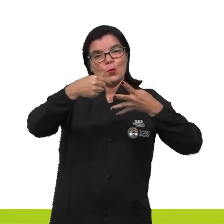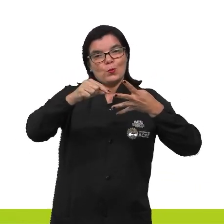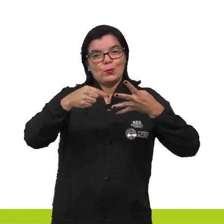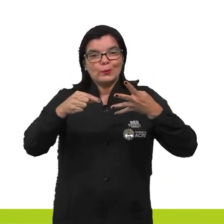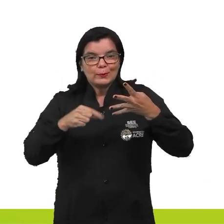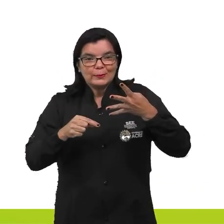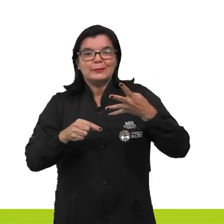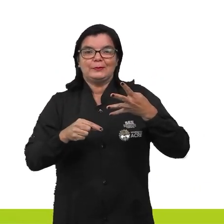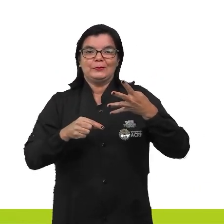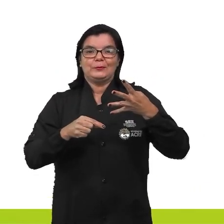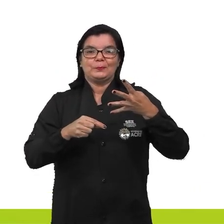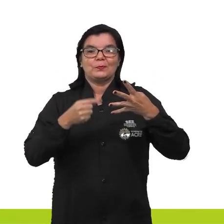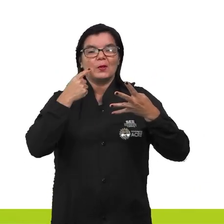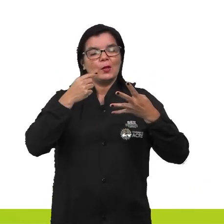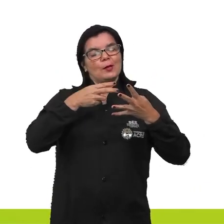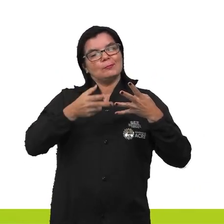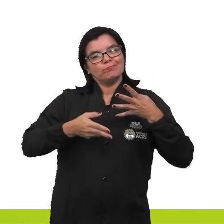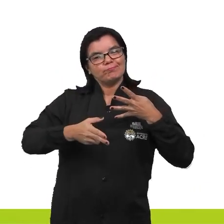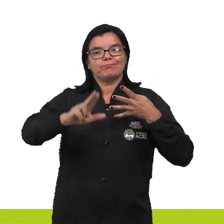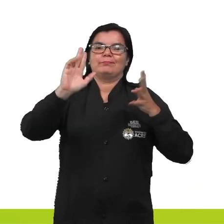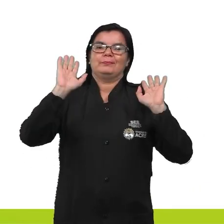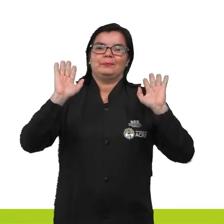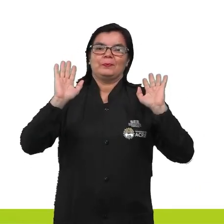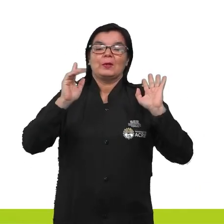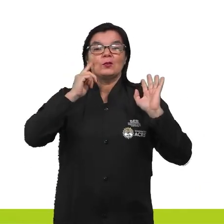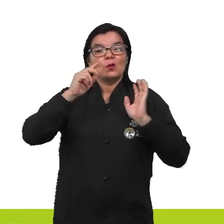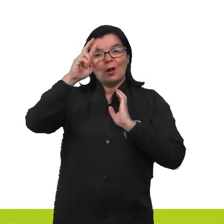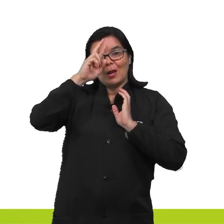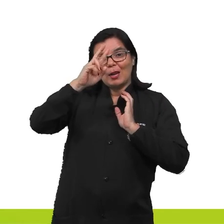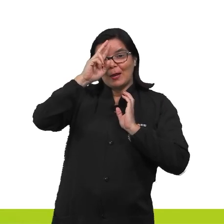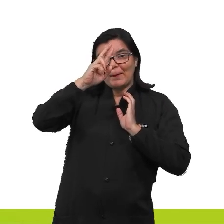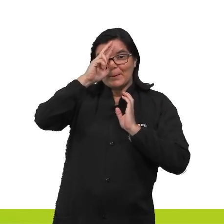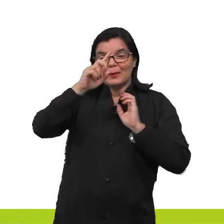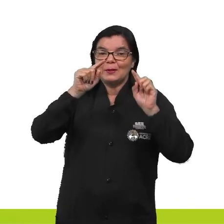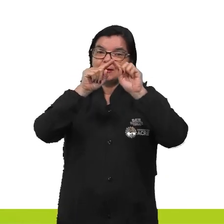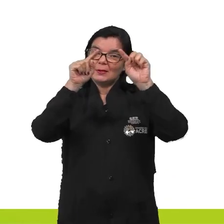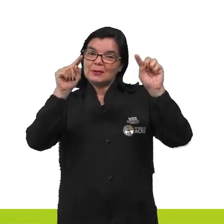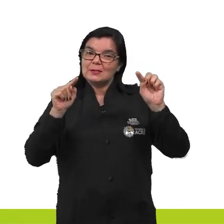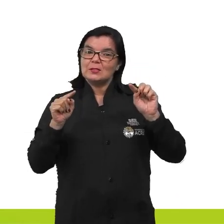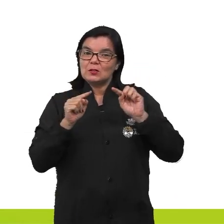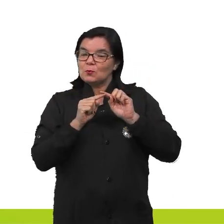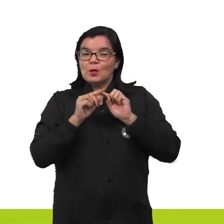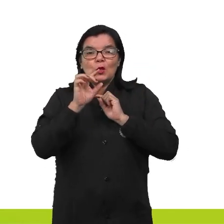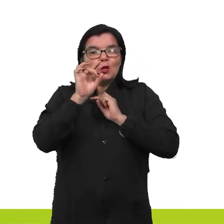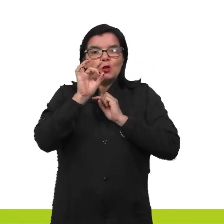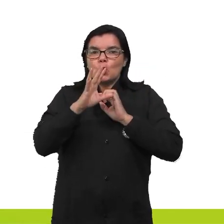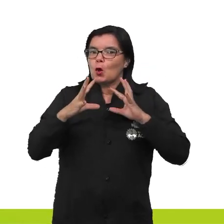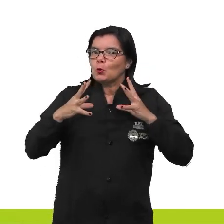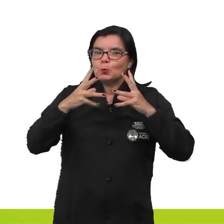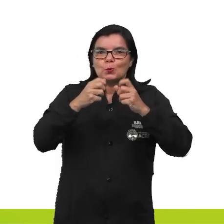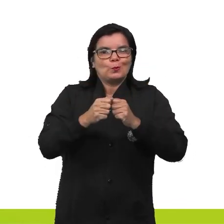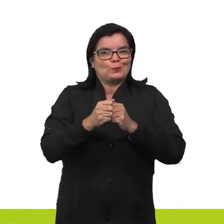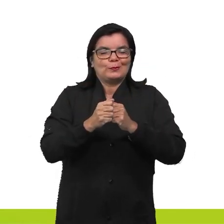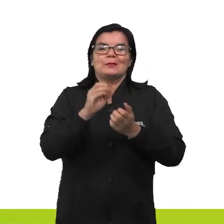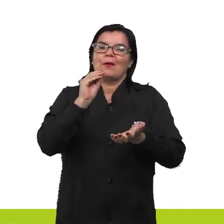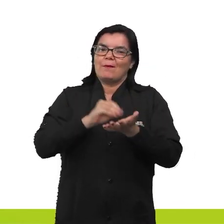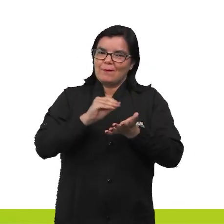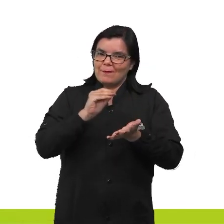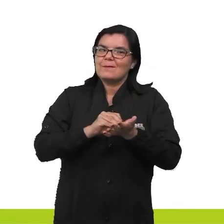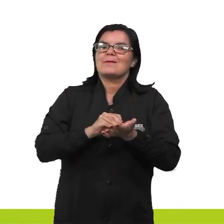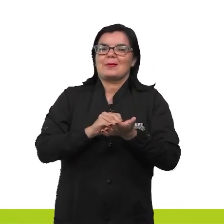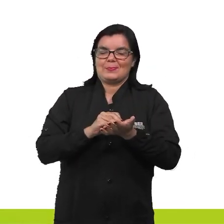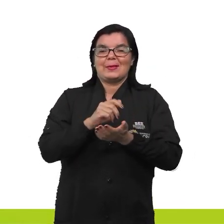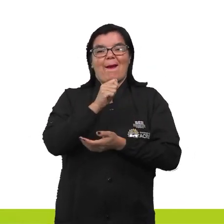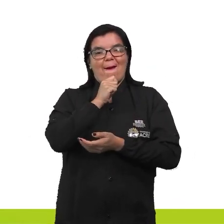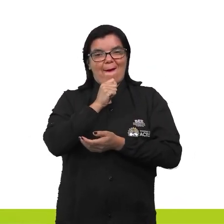modernismo e assim sucessivamente. Só lembrando que esse quadro aí, ele não está completo, significa dizer que nós